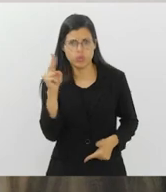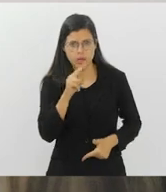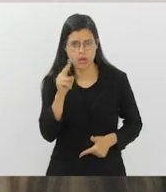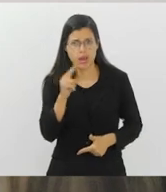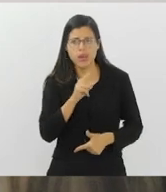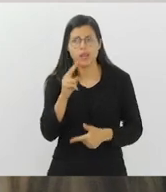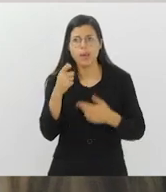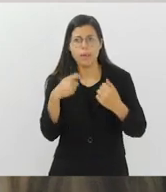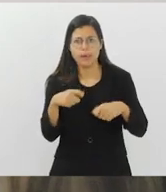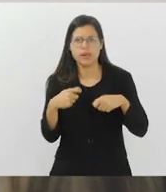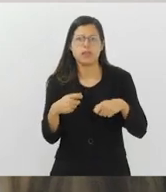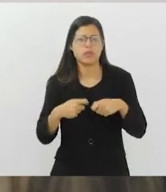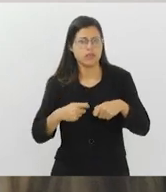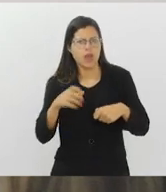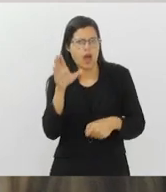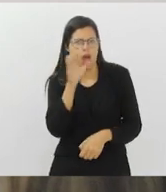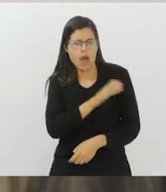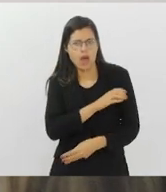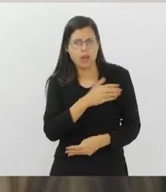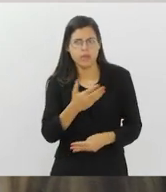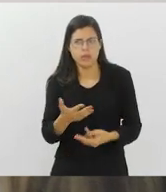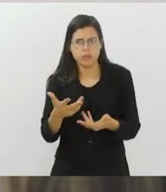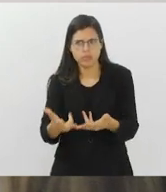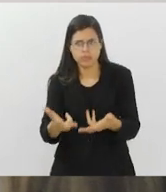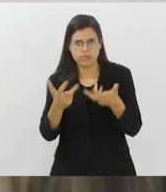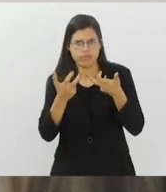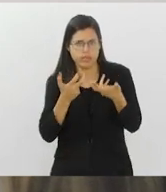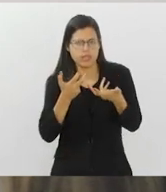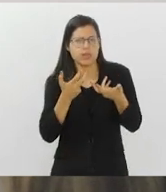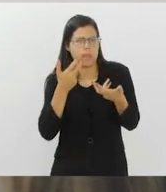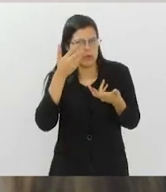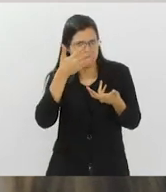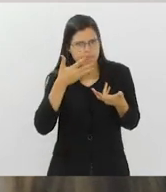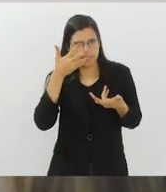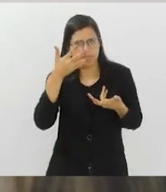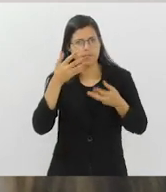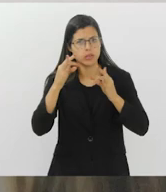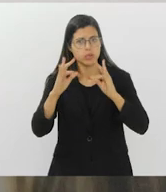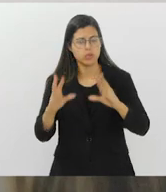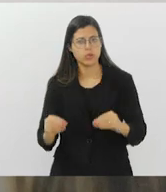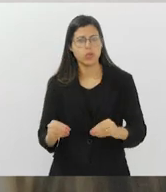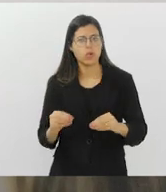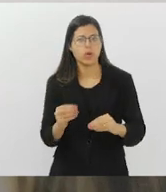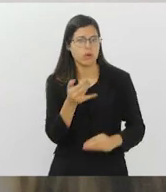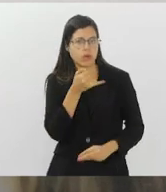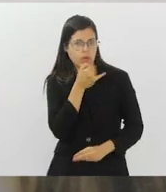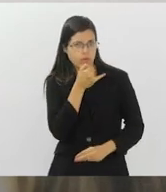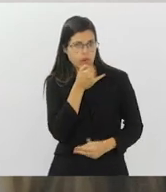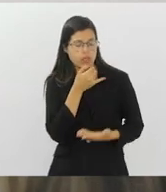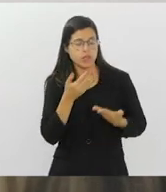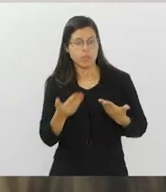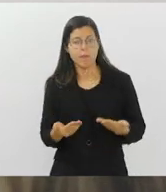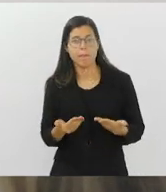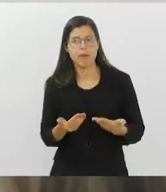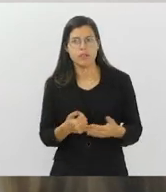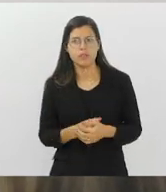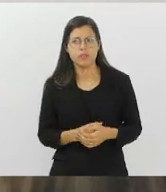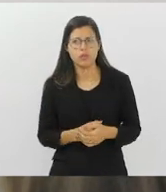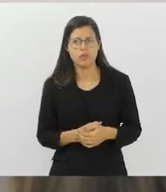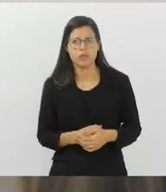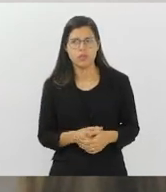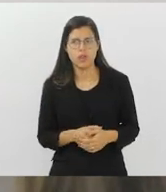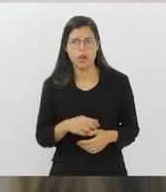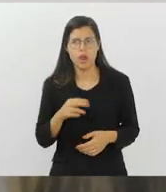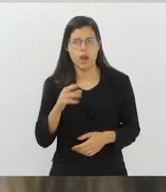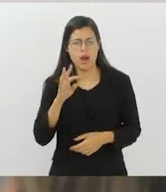imediata, e, pelo que eu pude perceber aqui na fala de todas e todos, é que, lamentavelmente, o poder da